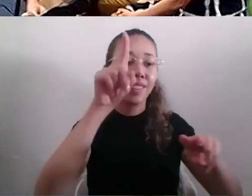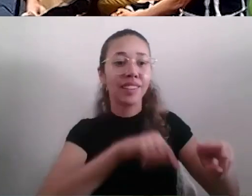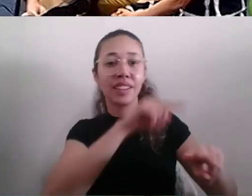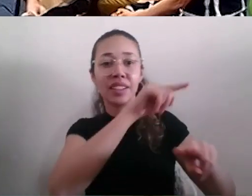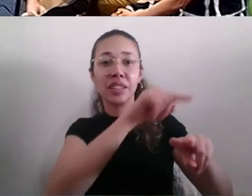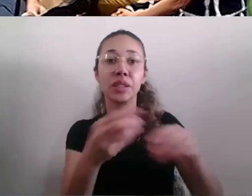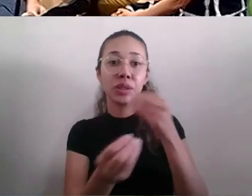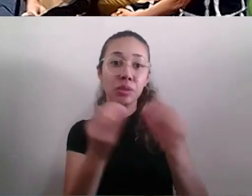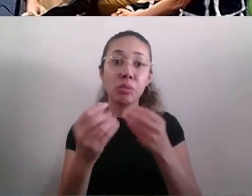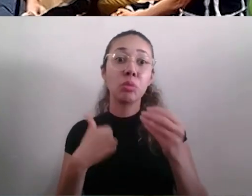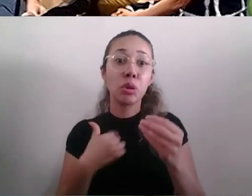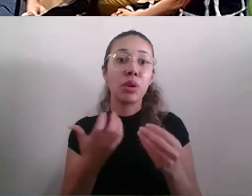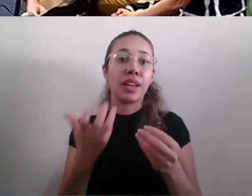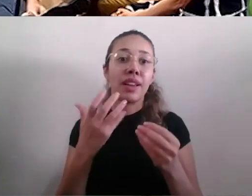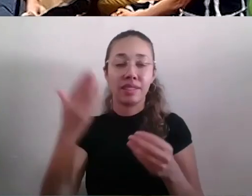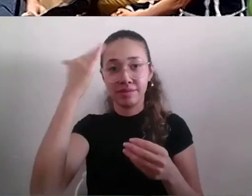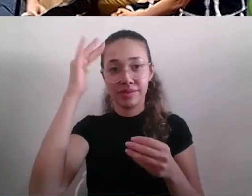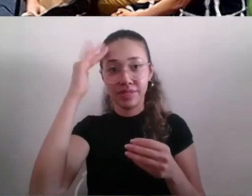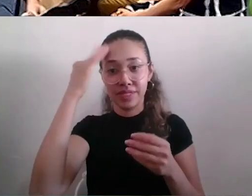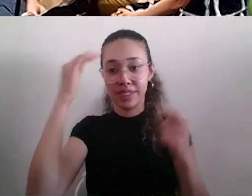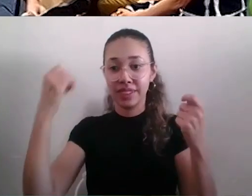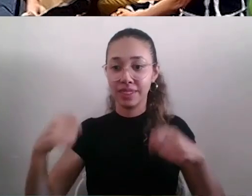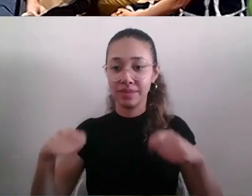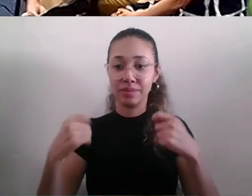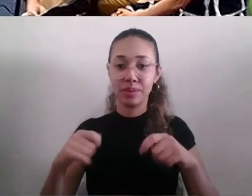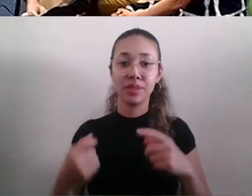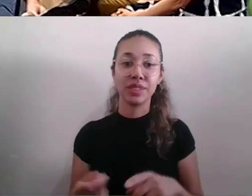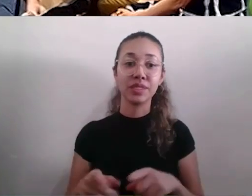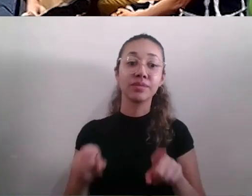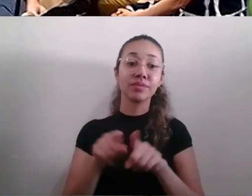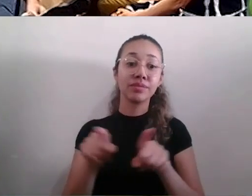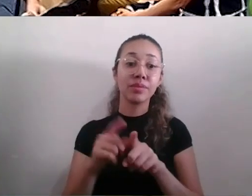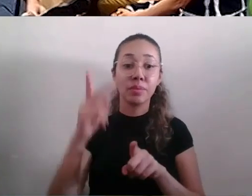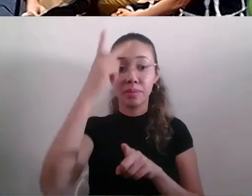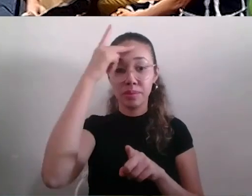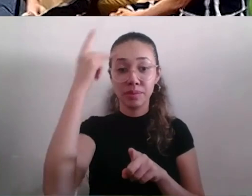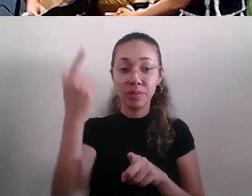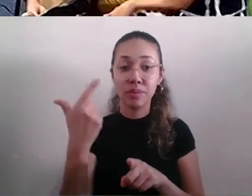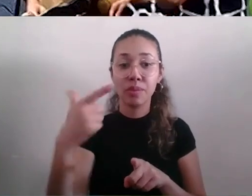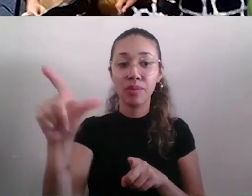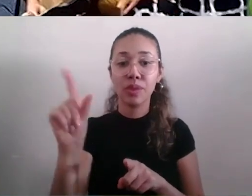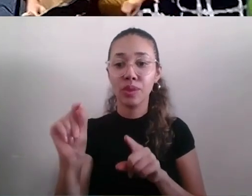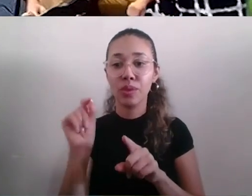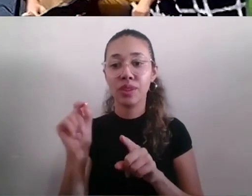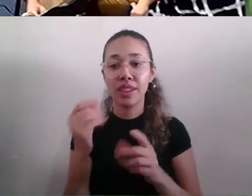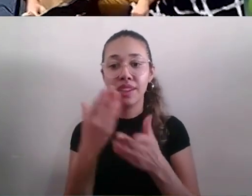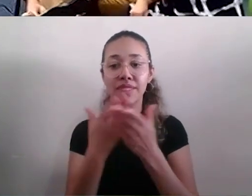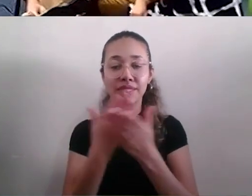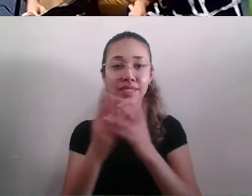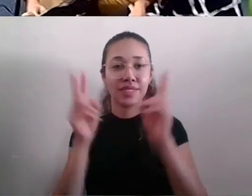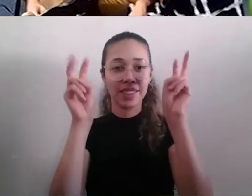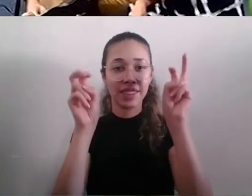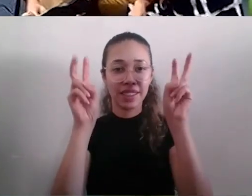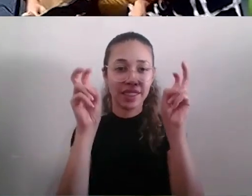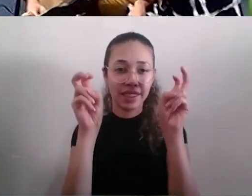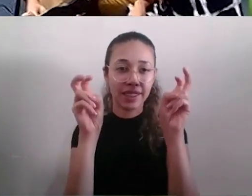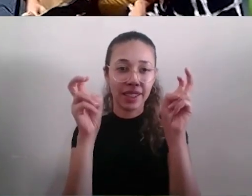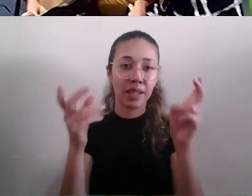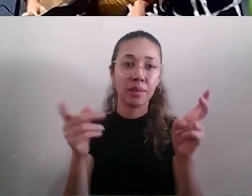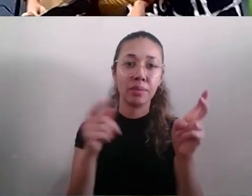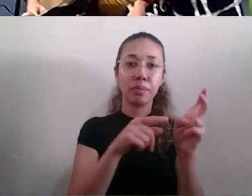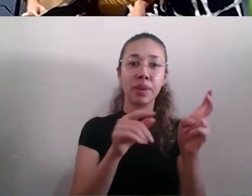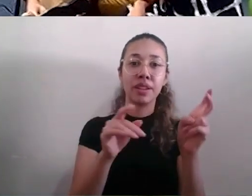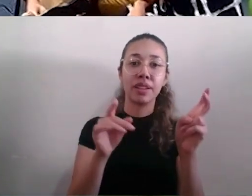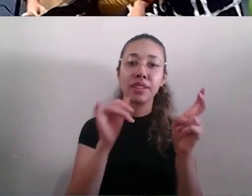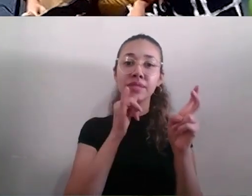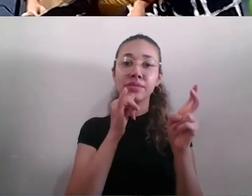entender. Assim como eu acho que outras pessoas, as pessoas que estudam abolicionismo penal, que escrevem sobre abolicionismo penal,